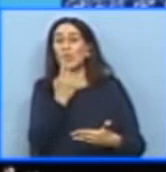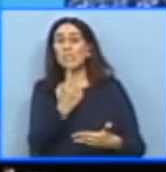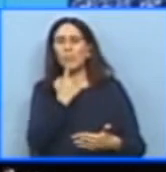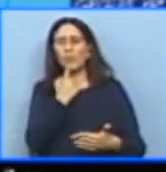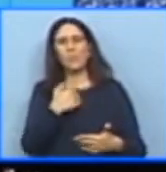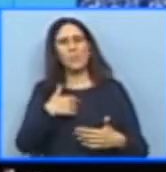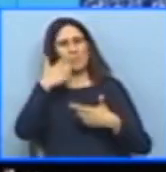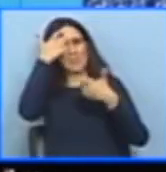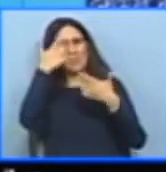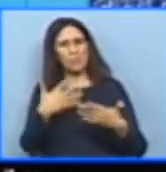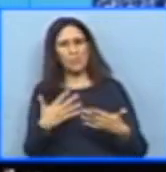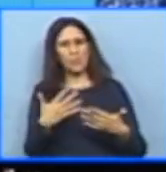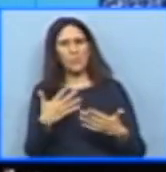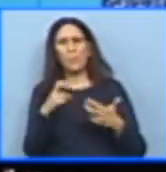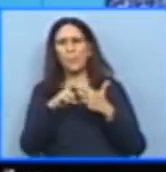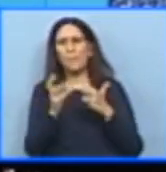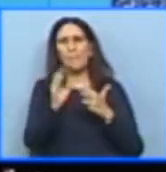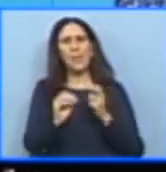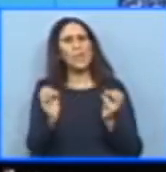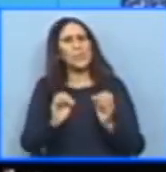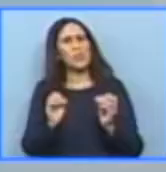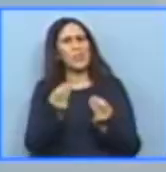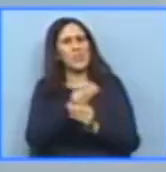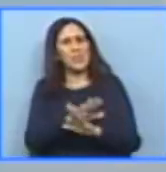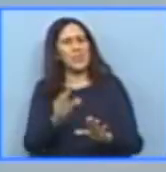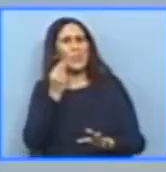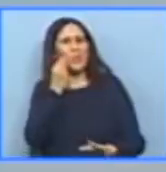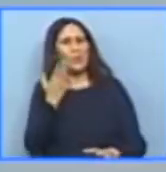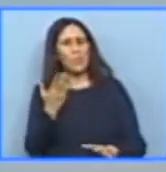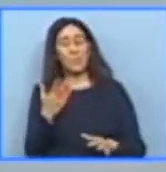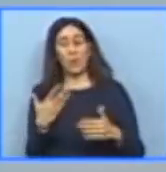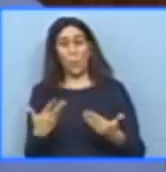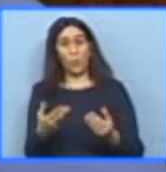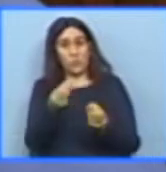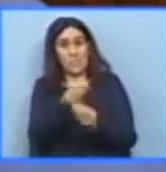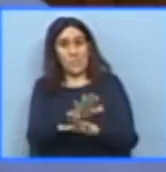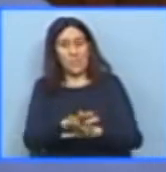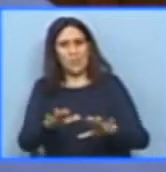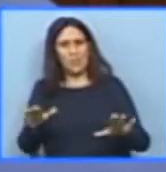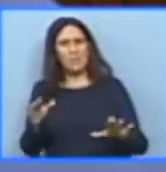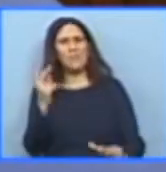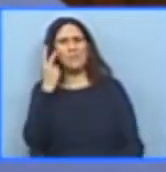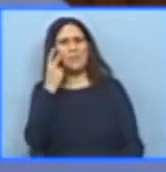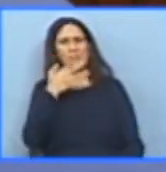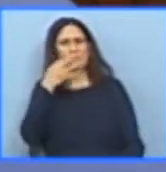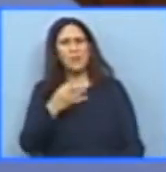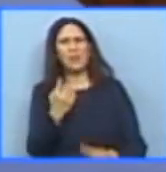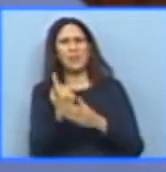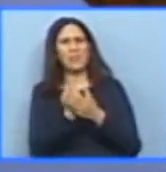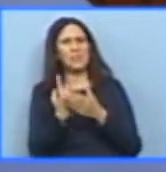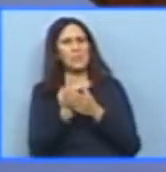que não acontecem mais problemas das crianças as crianças vivem completamente isolado